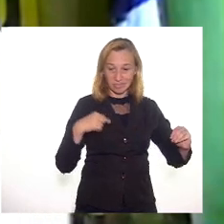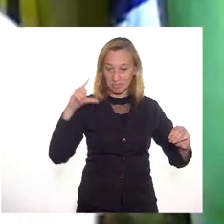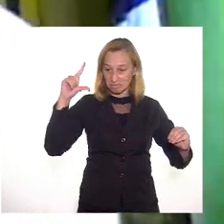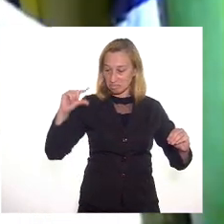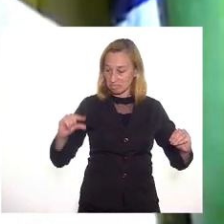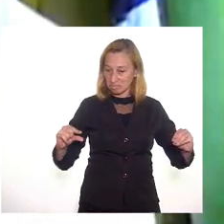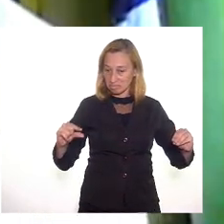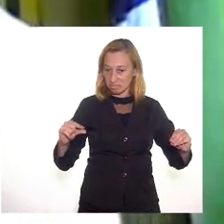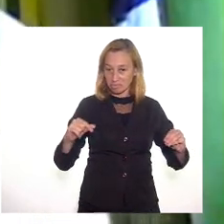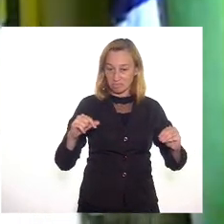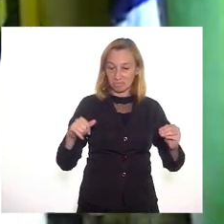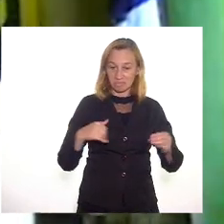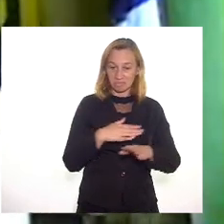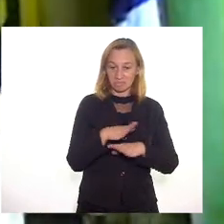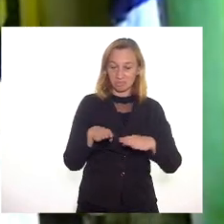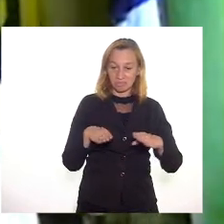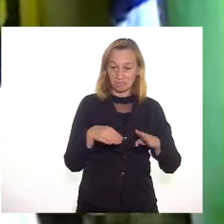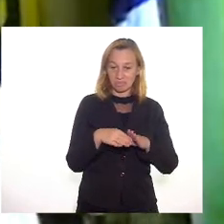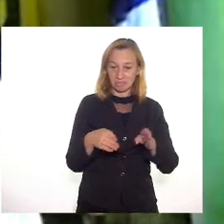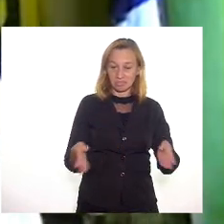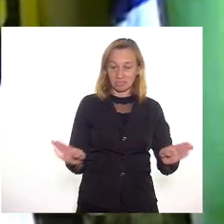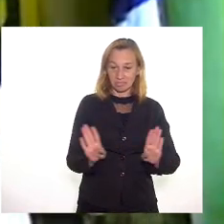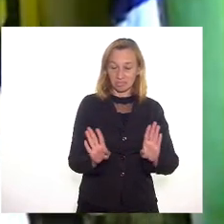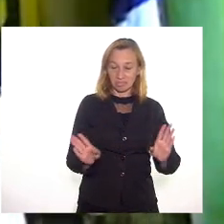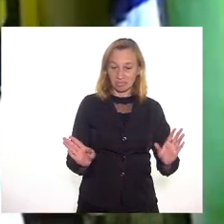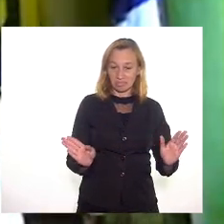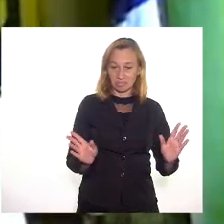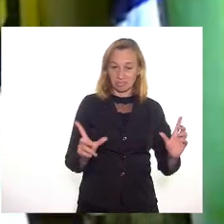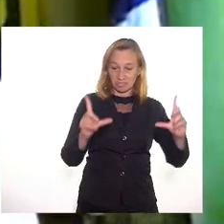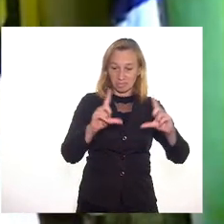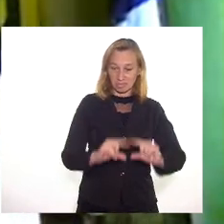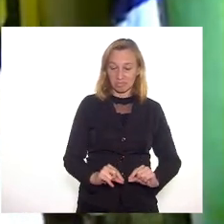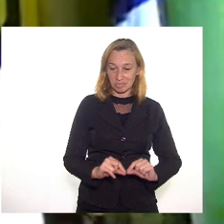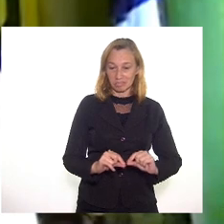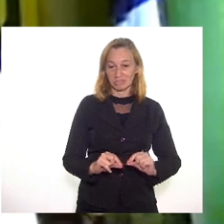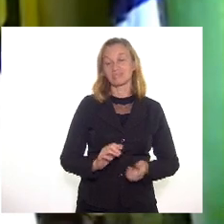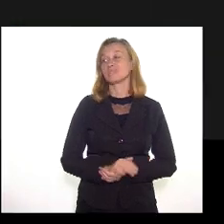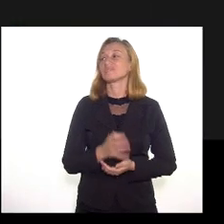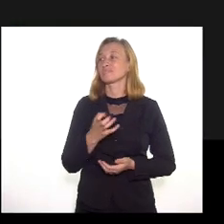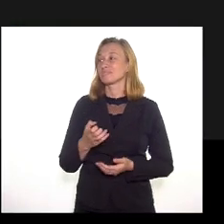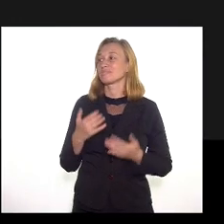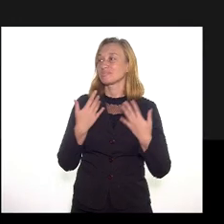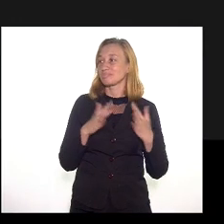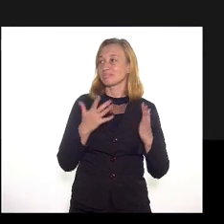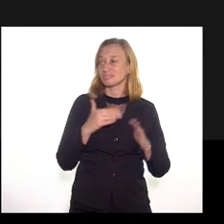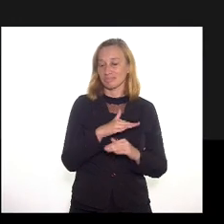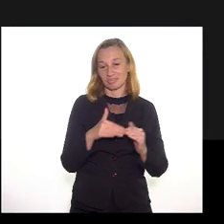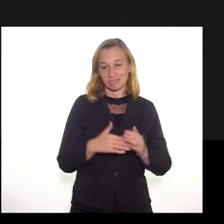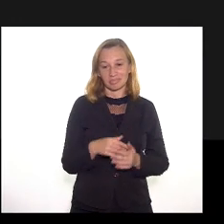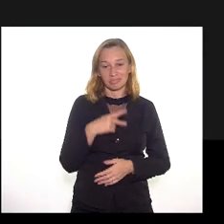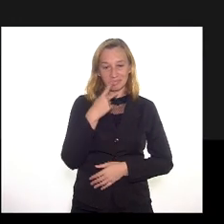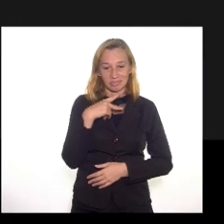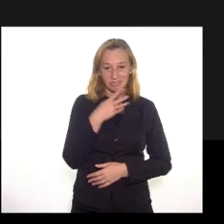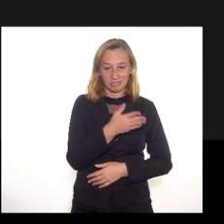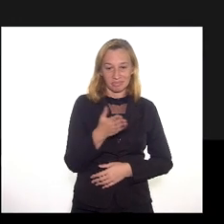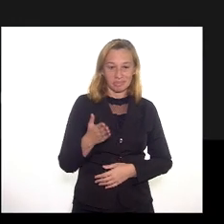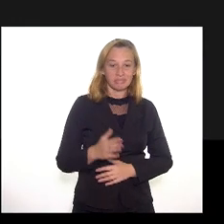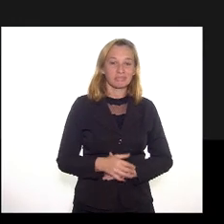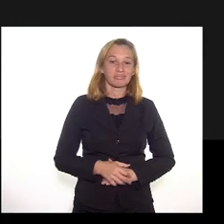Todo mundo desliga a televisão. Eu quero cumprimentar a todos e dizer que